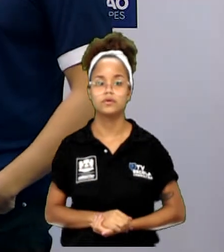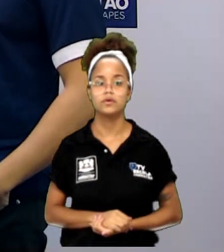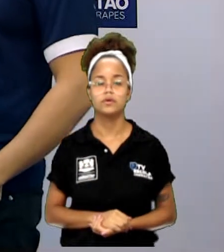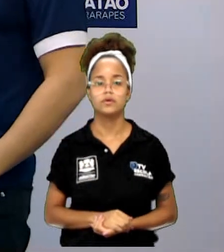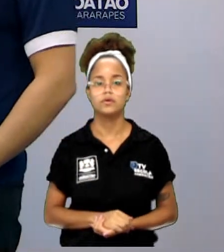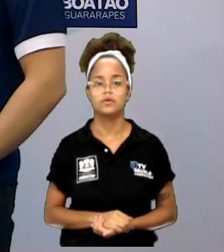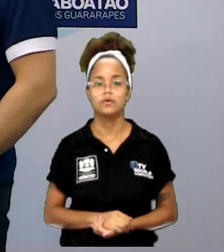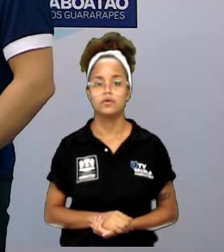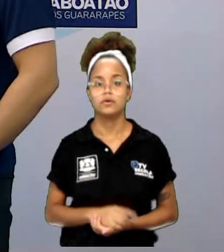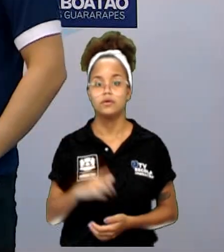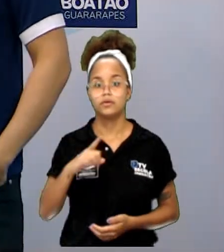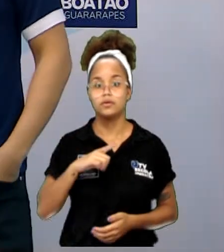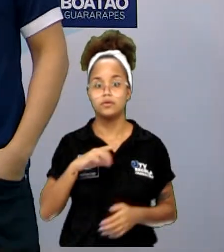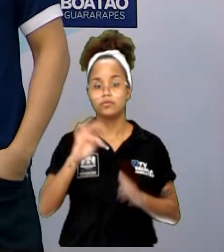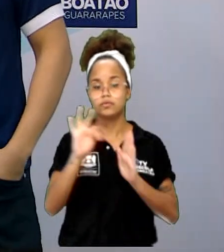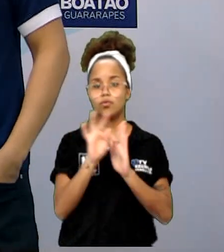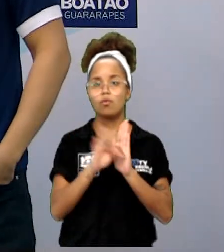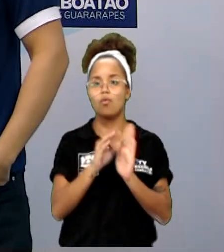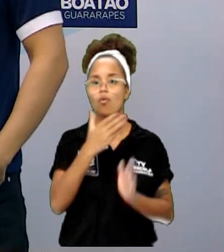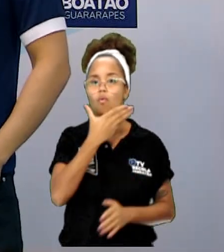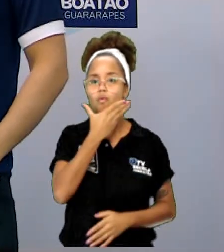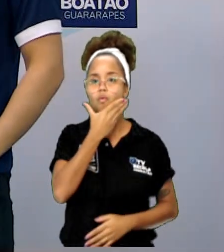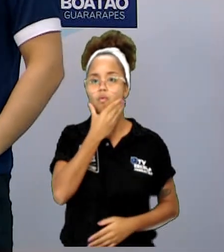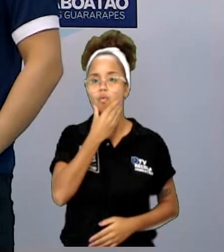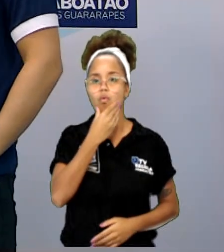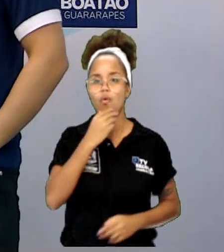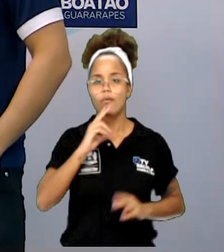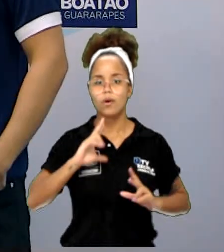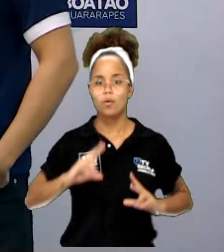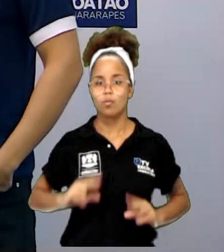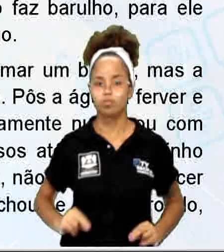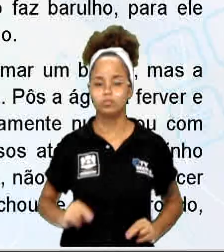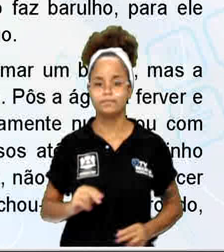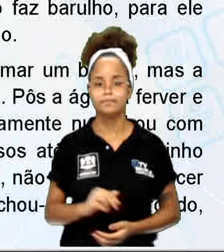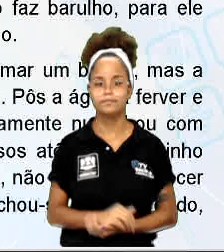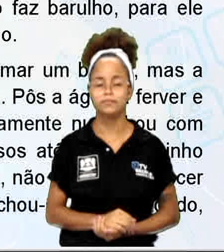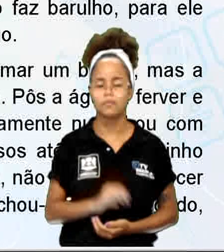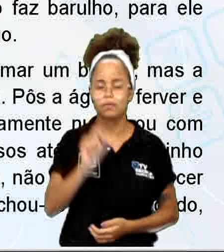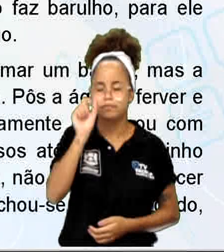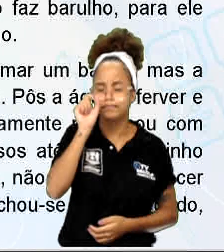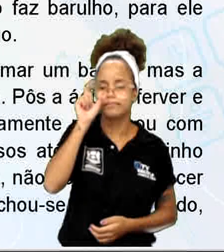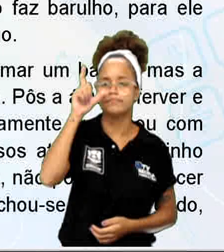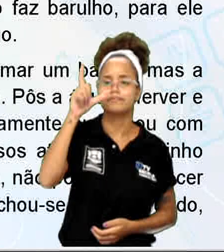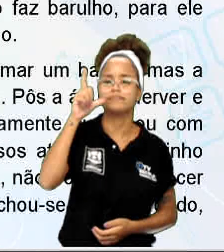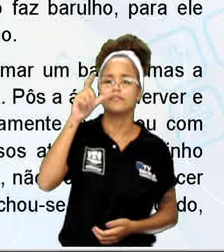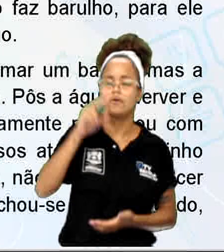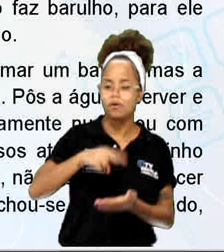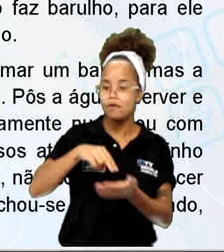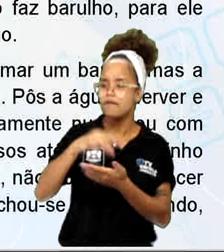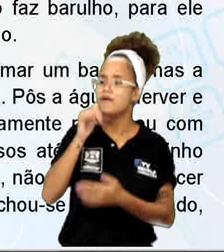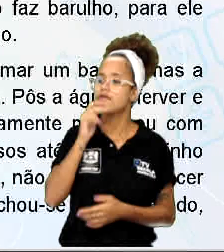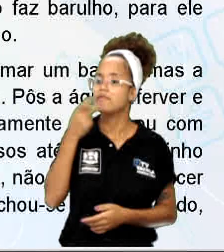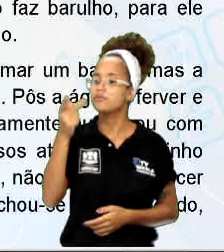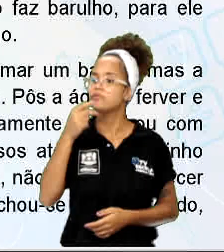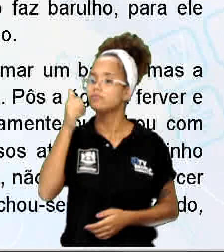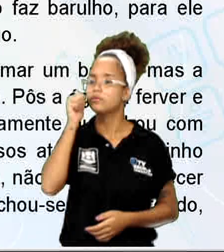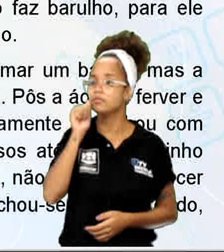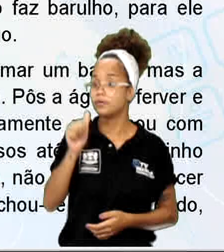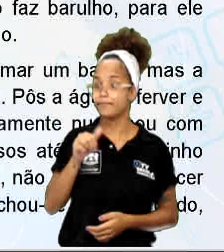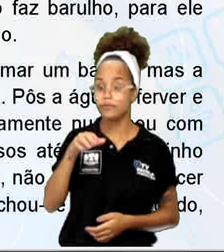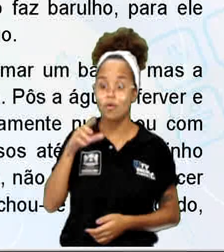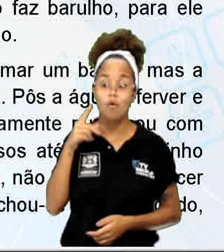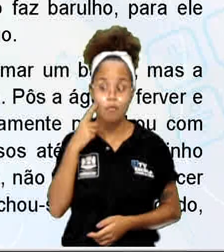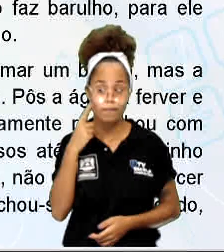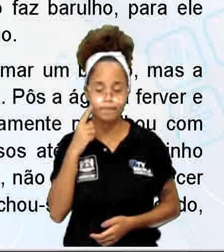aí uma crônica intitulada O Homem Nu. Ao acordar, disse para a mulher: escuta, minha